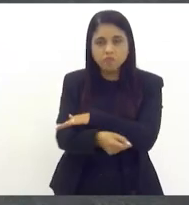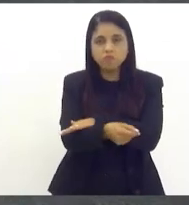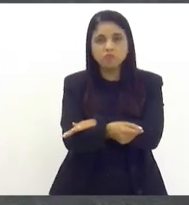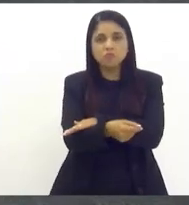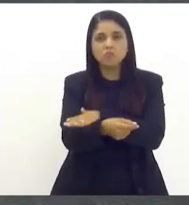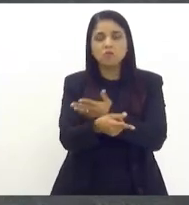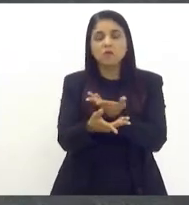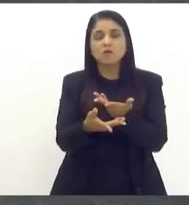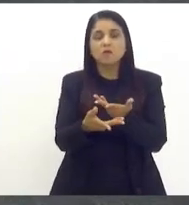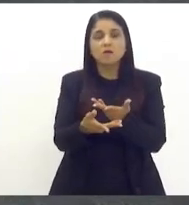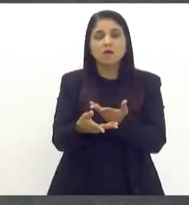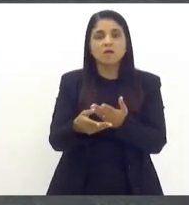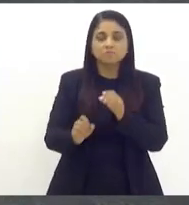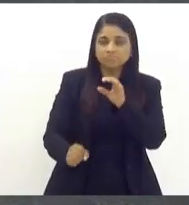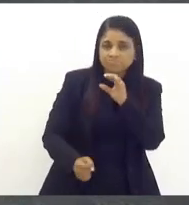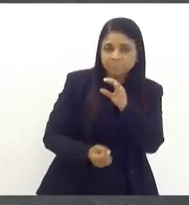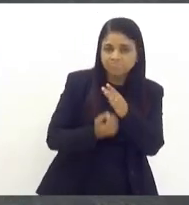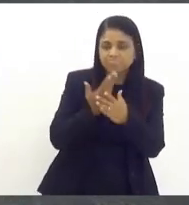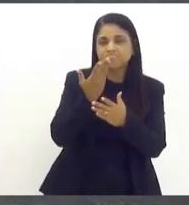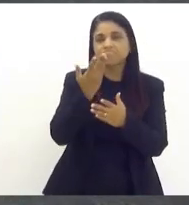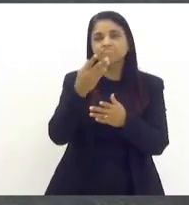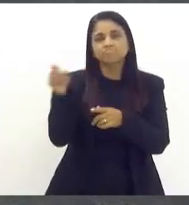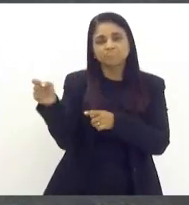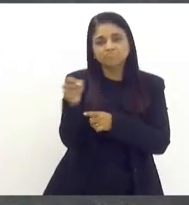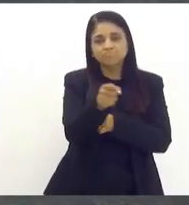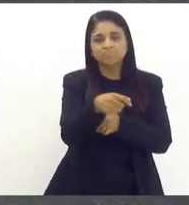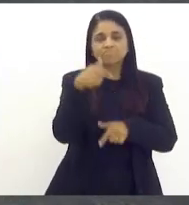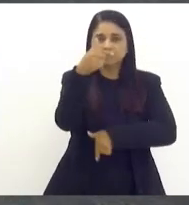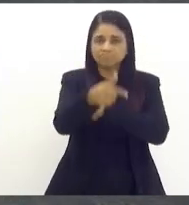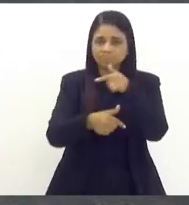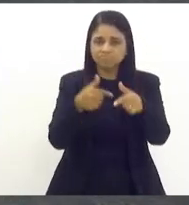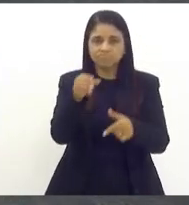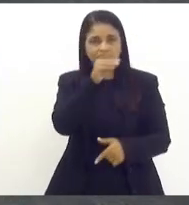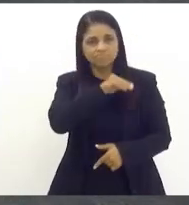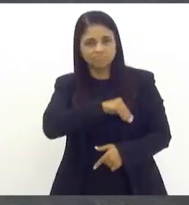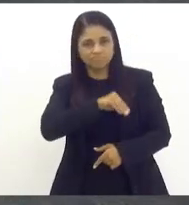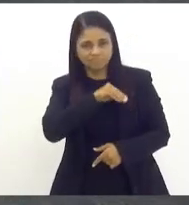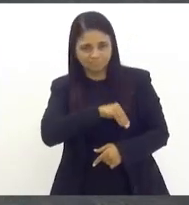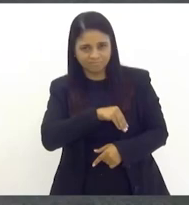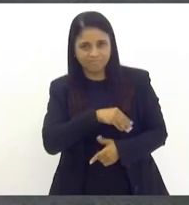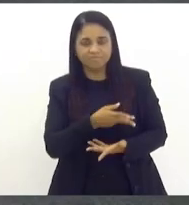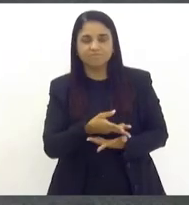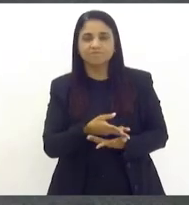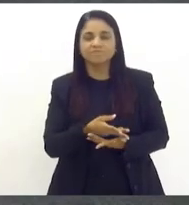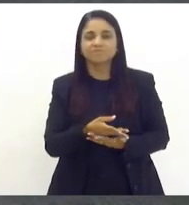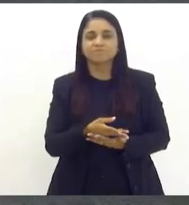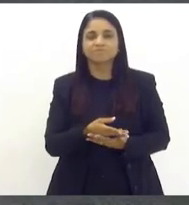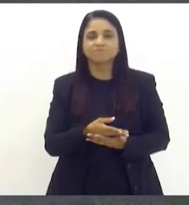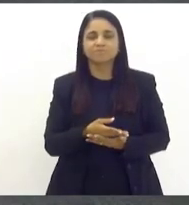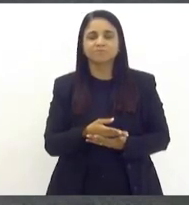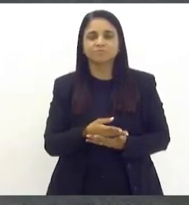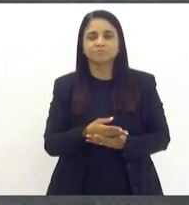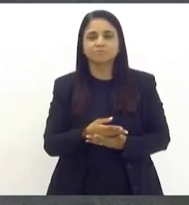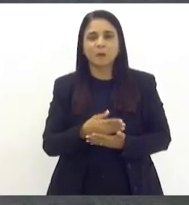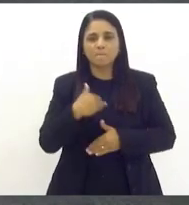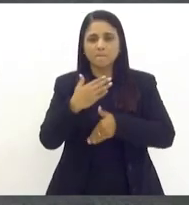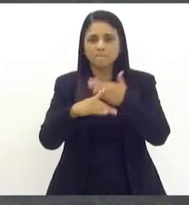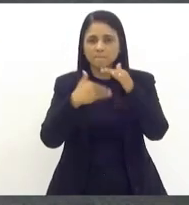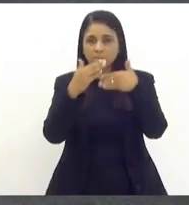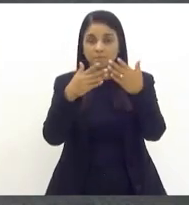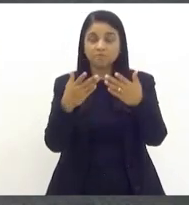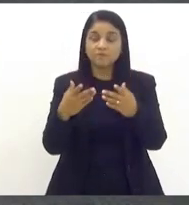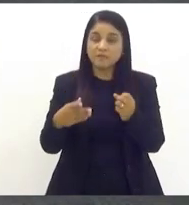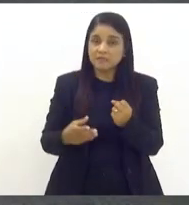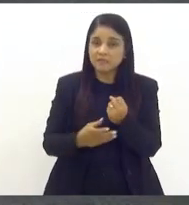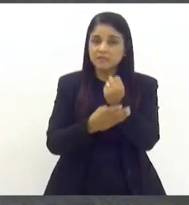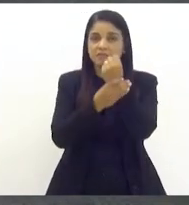por isso criando Mais Emprego geração de renda e com a garantia que esse filme vai